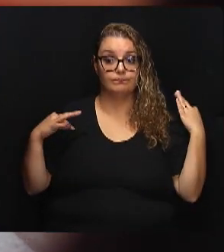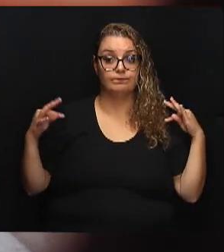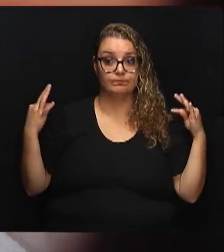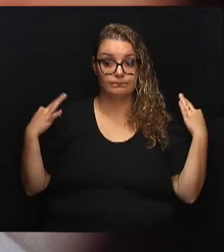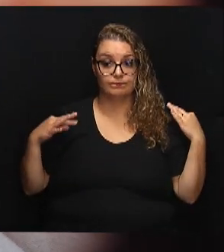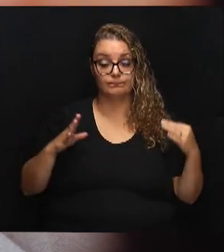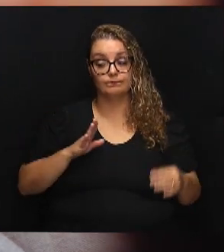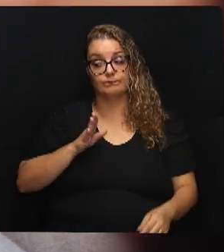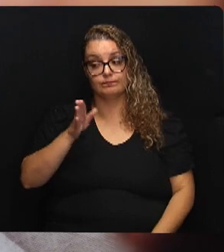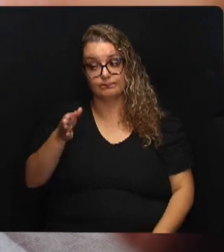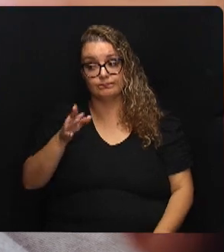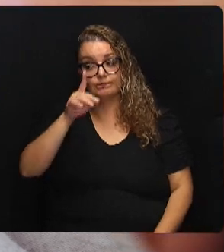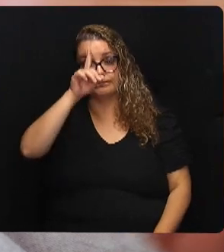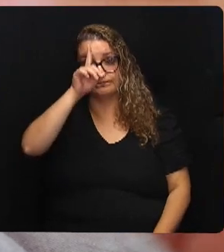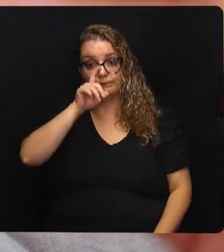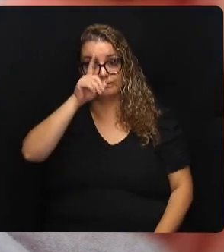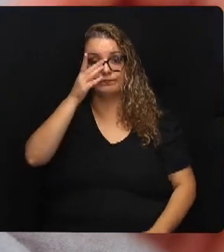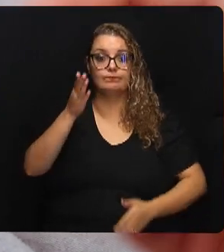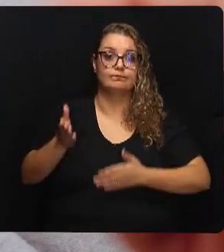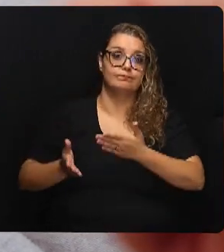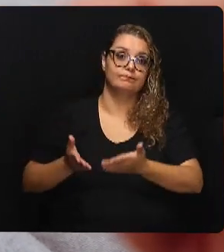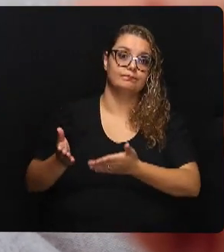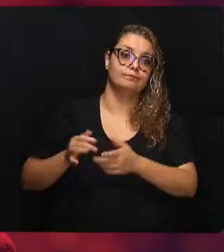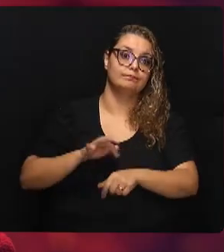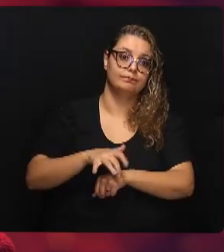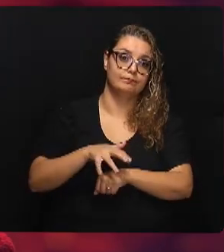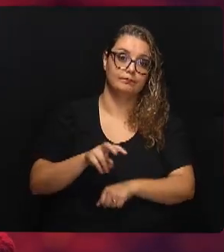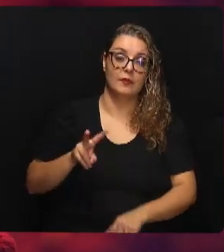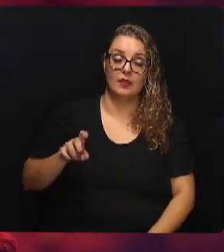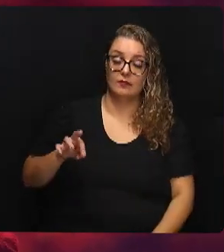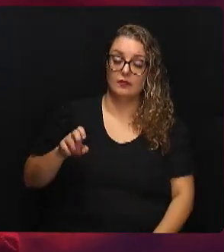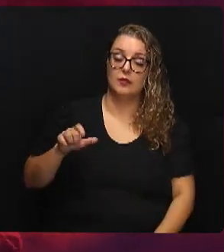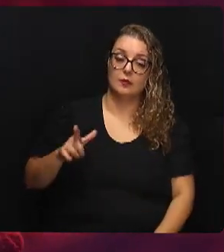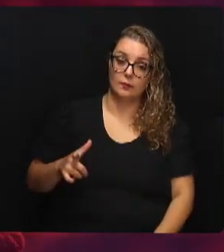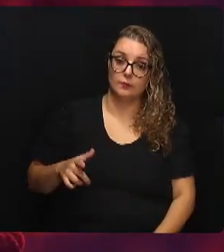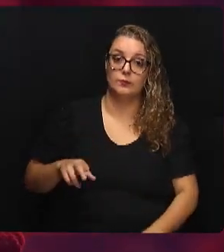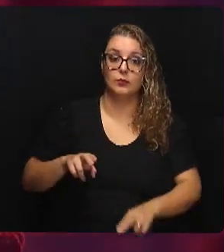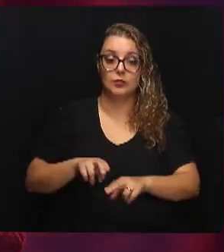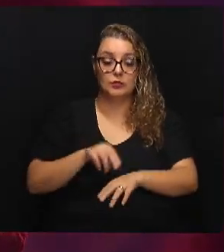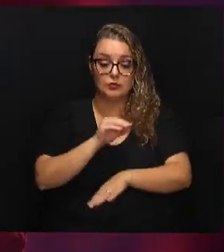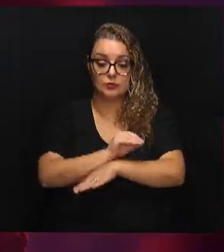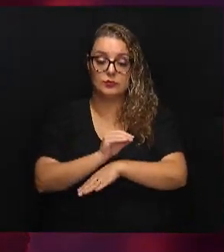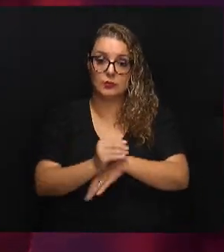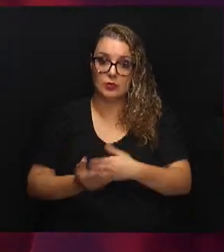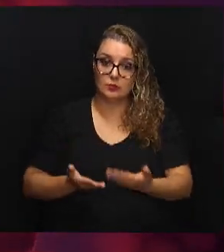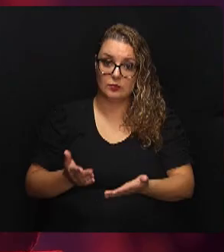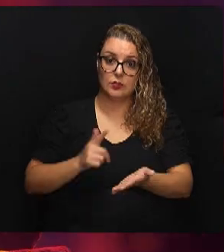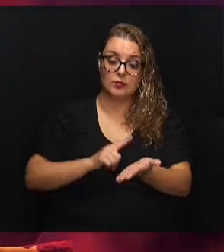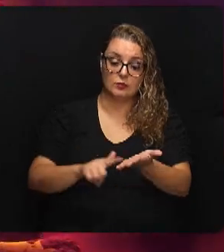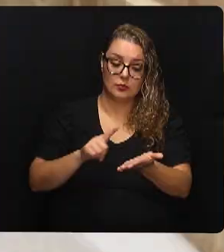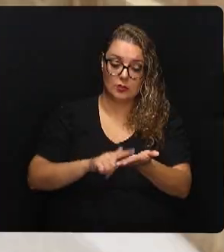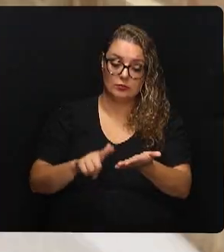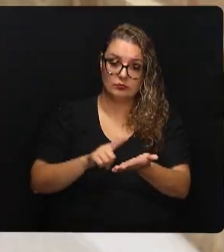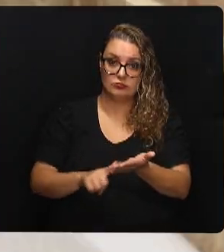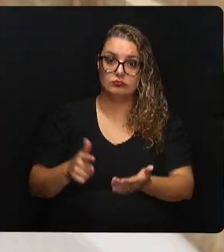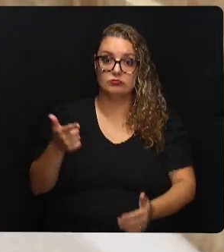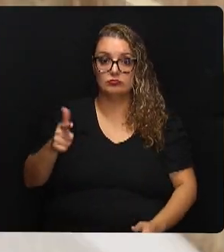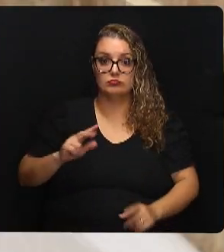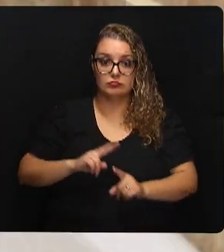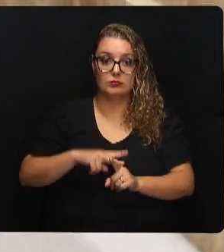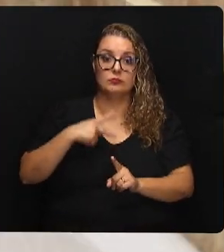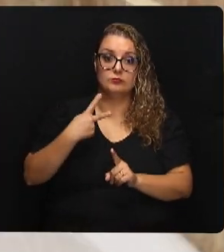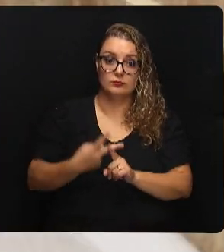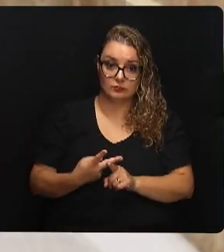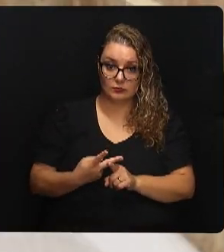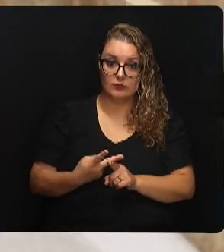muitos turistas vão parar no hospital para tratar a infecção viral. Por isso, os cuidados com a higiene